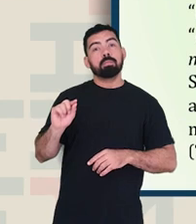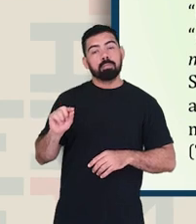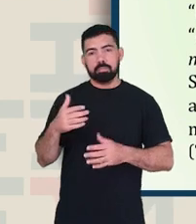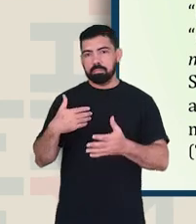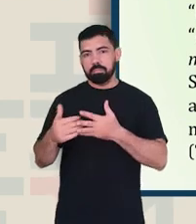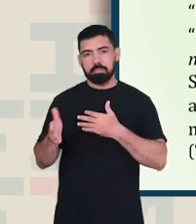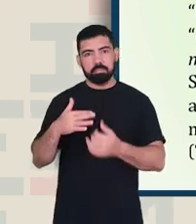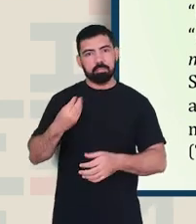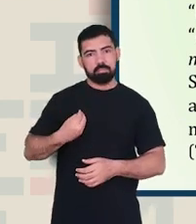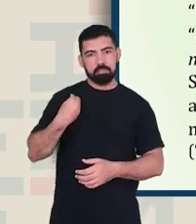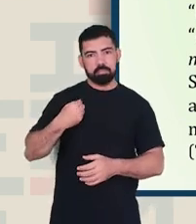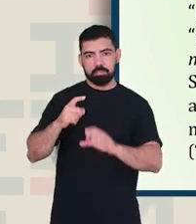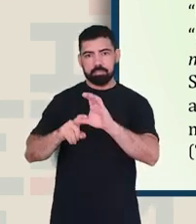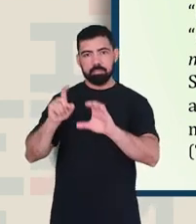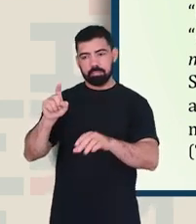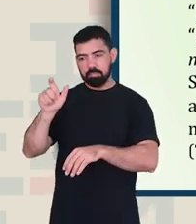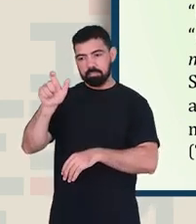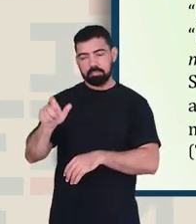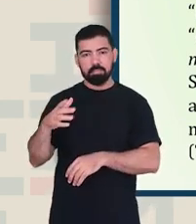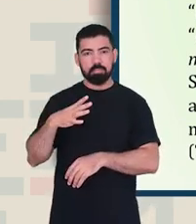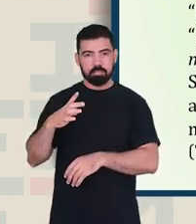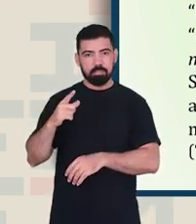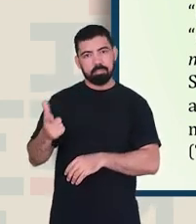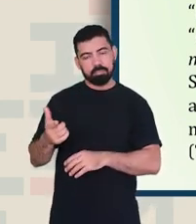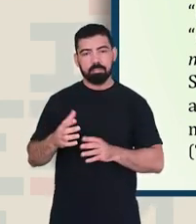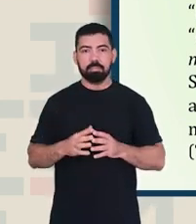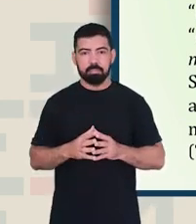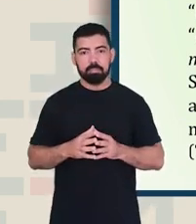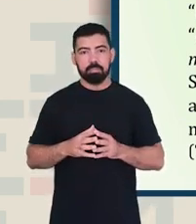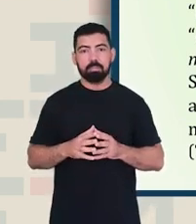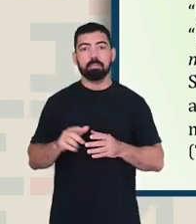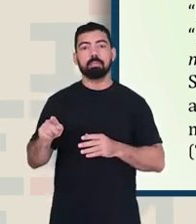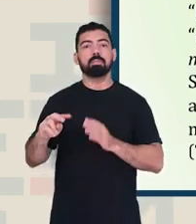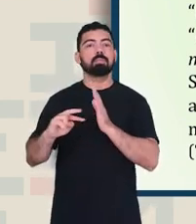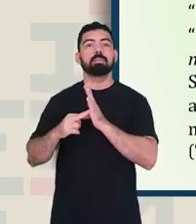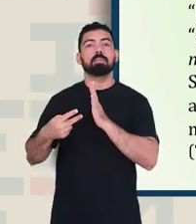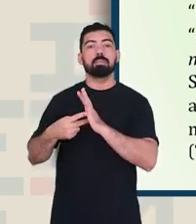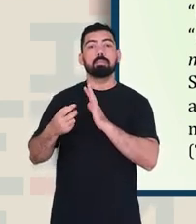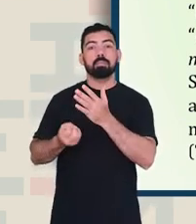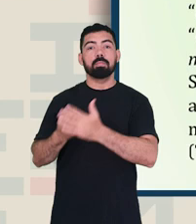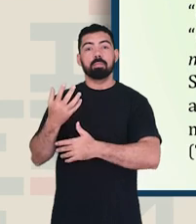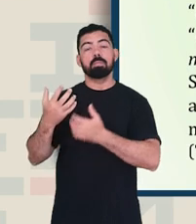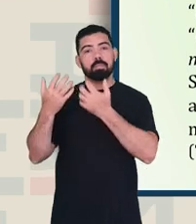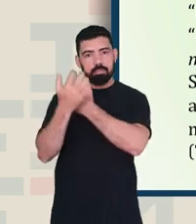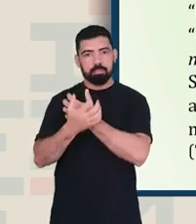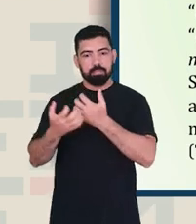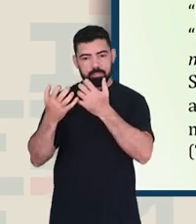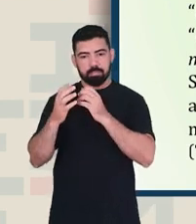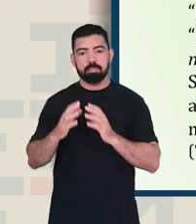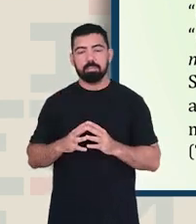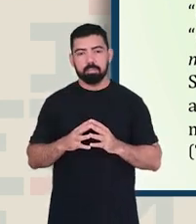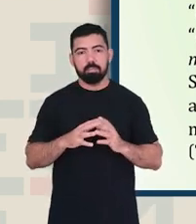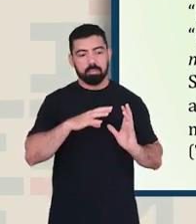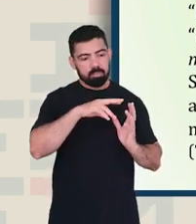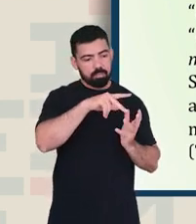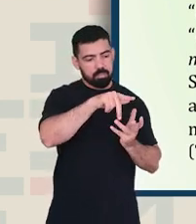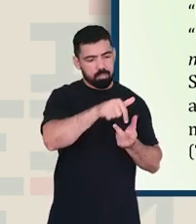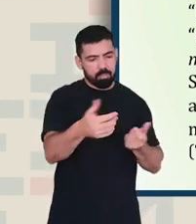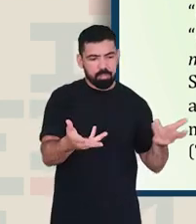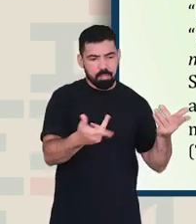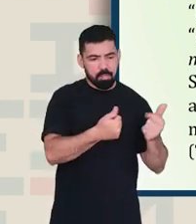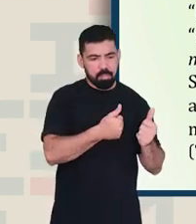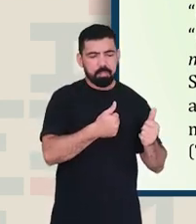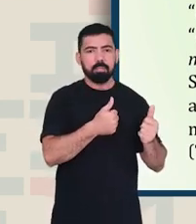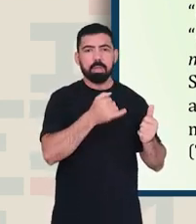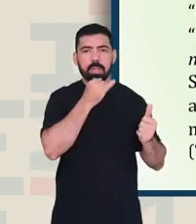independente da vida. E disto resultou a música. Um mundo fantástico sobreposto